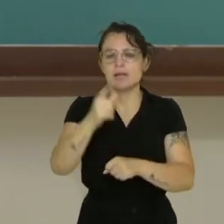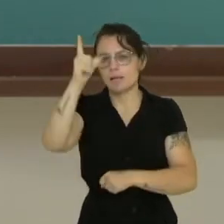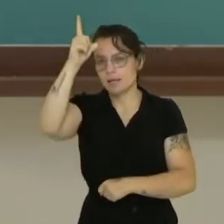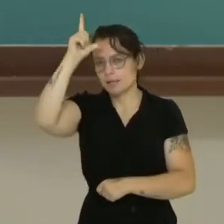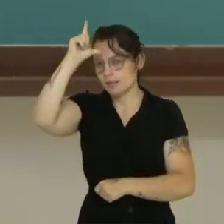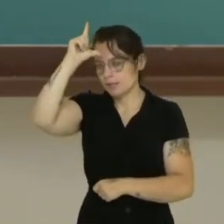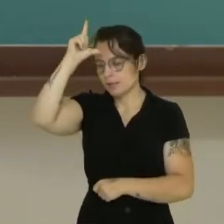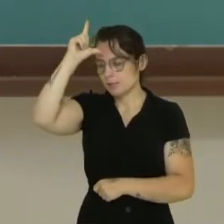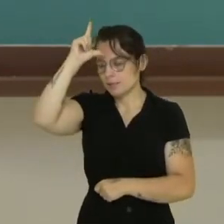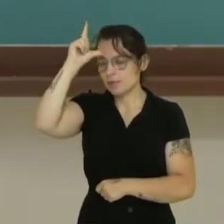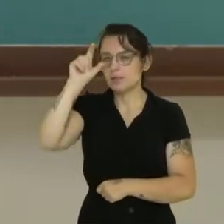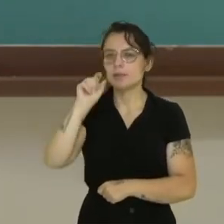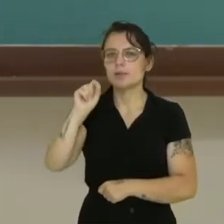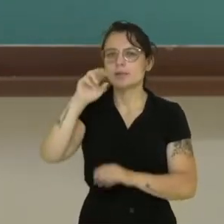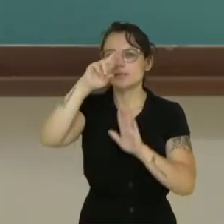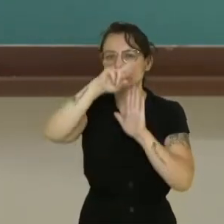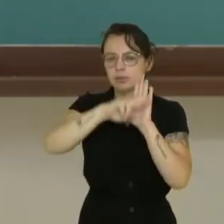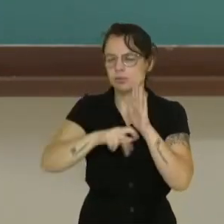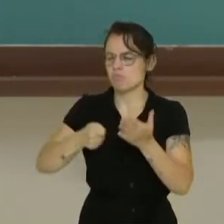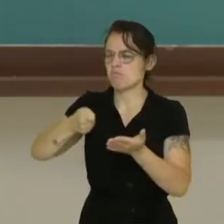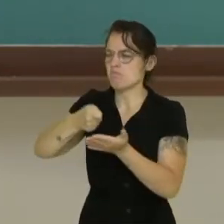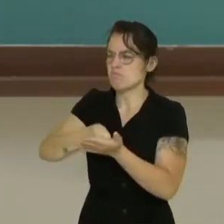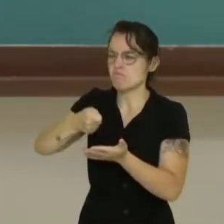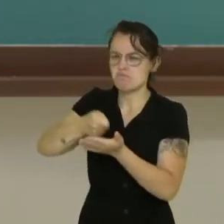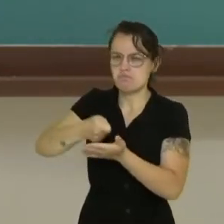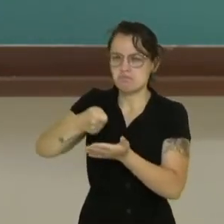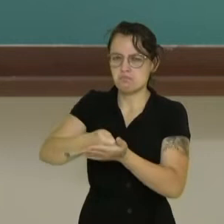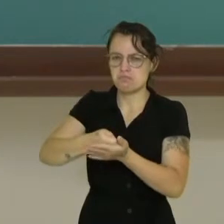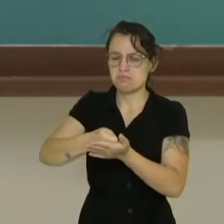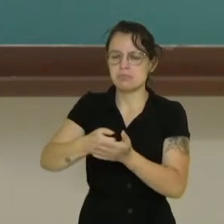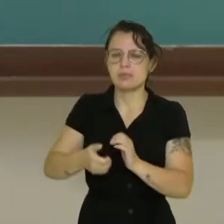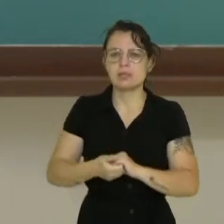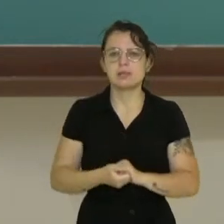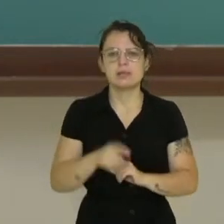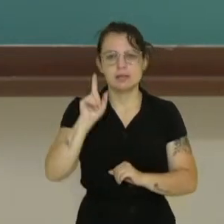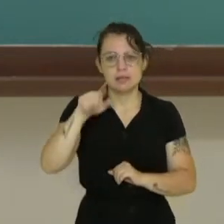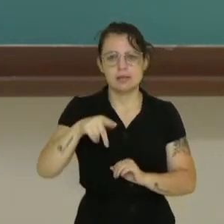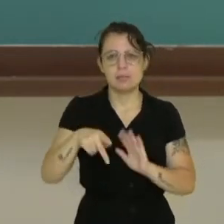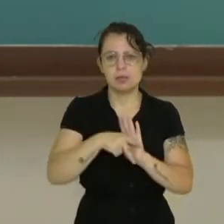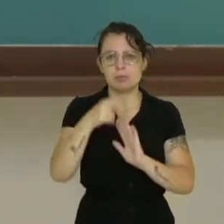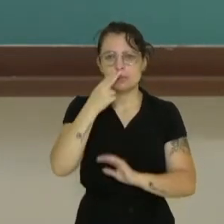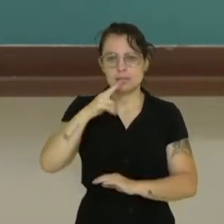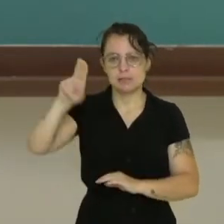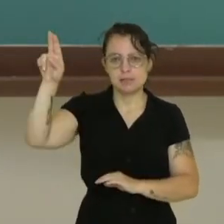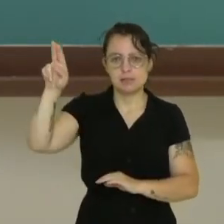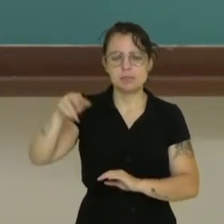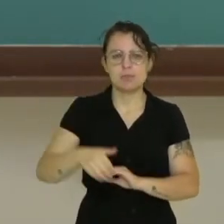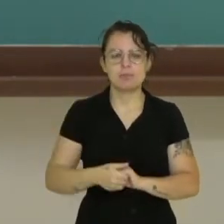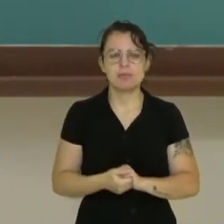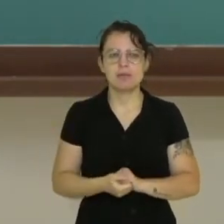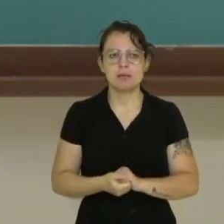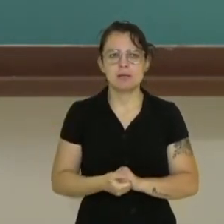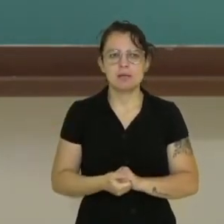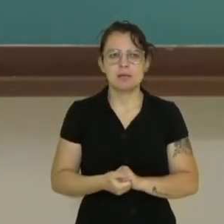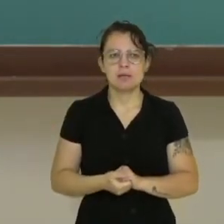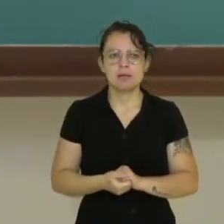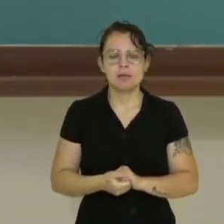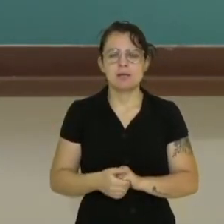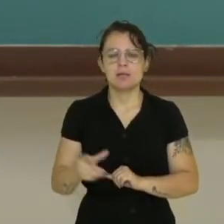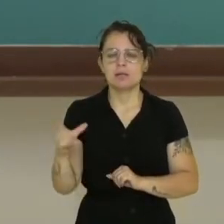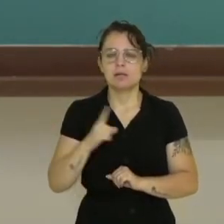Alemanha adere a um regime autoritário e extremista, que era o nazismo, começam a pautar